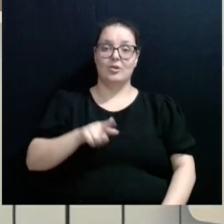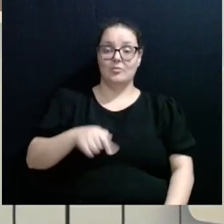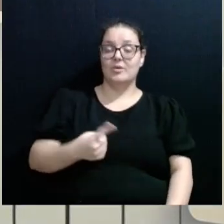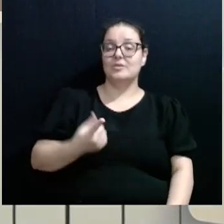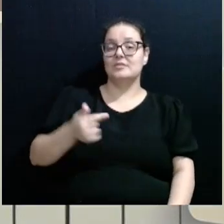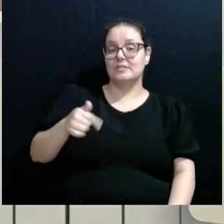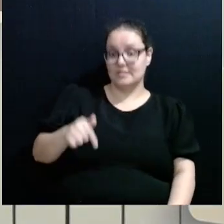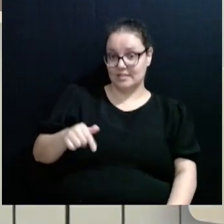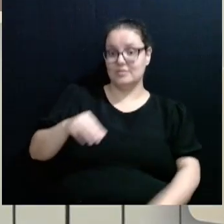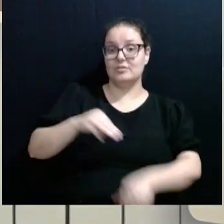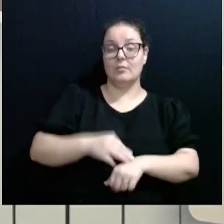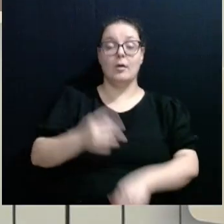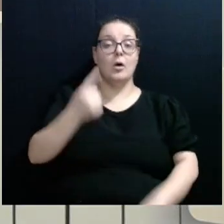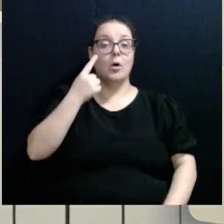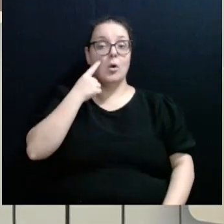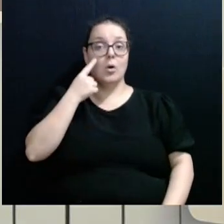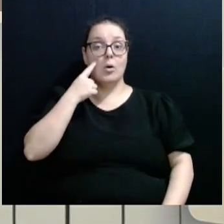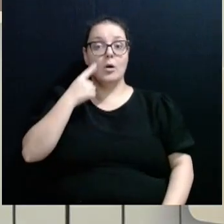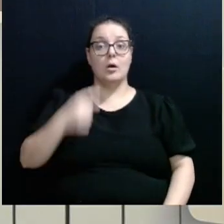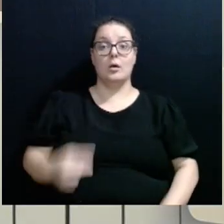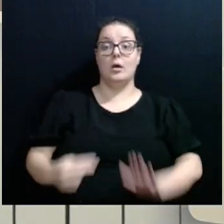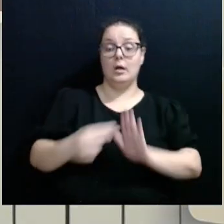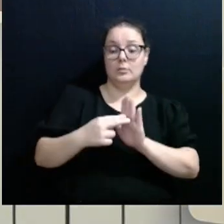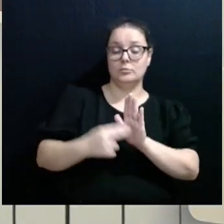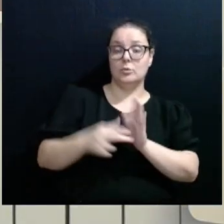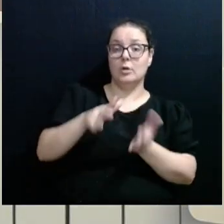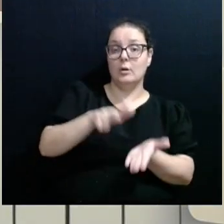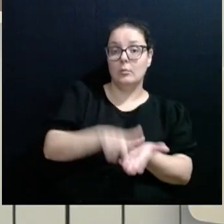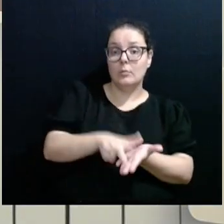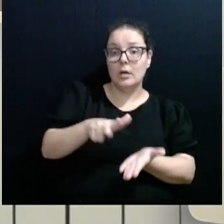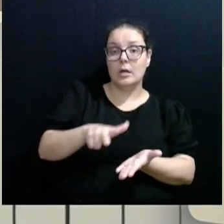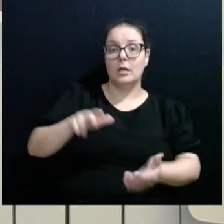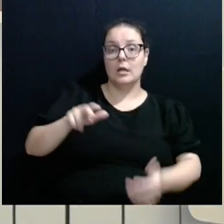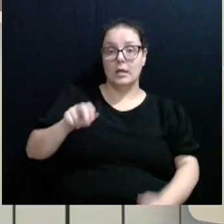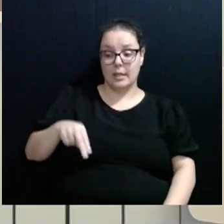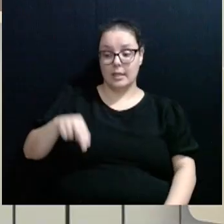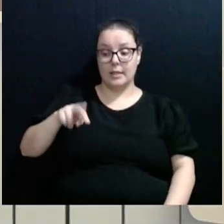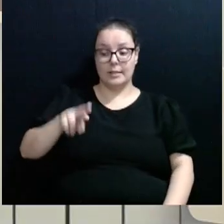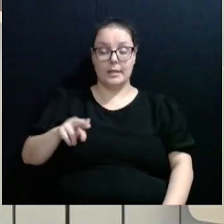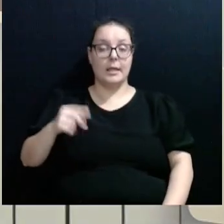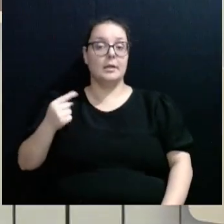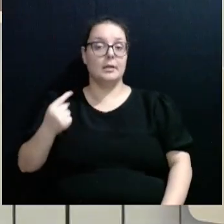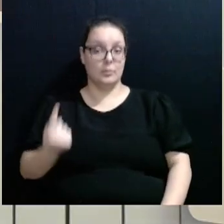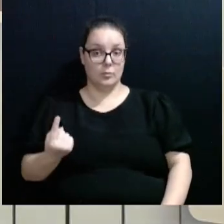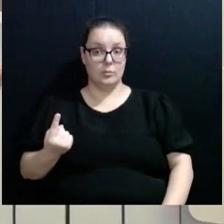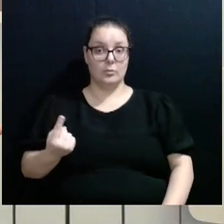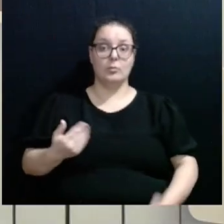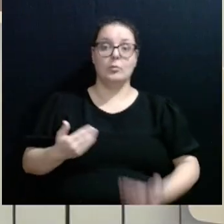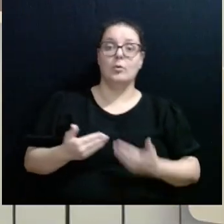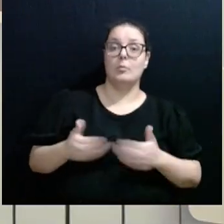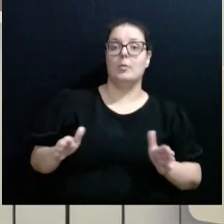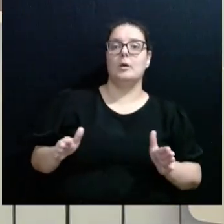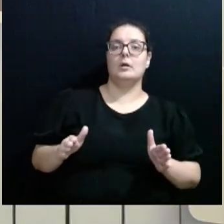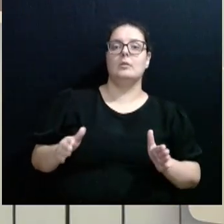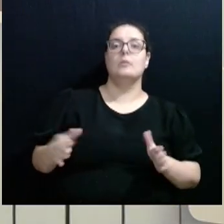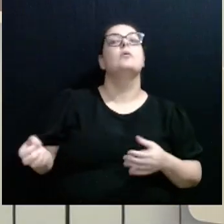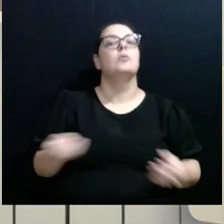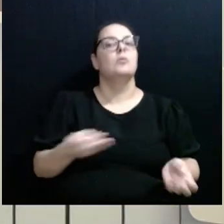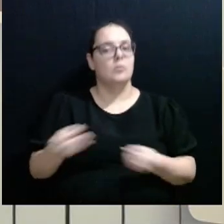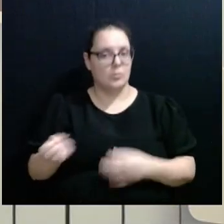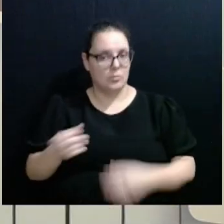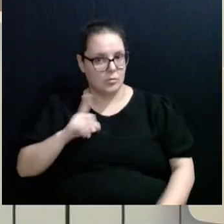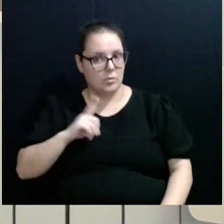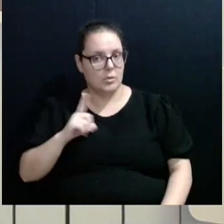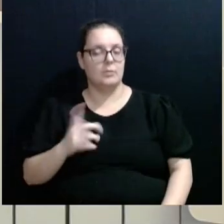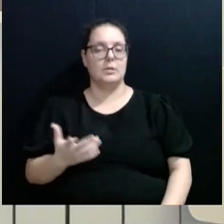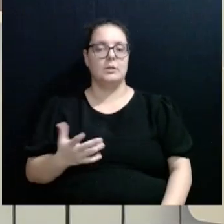olha só, a norma regulamentadora, a NR1, está em vigor, foi atualizada e as empresas